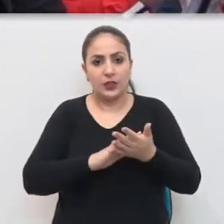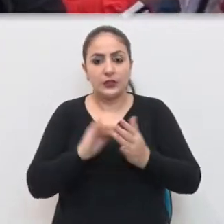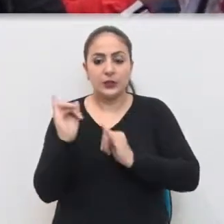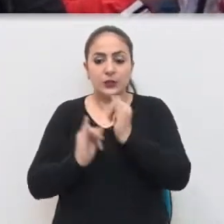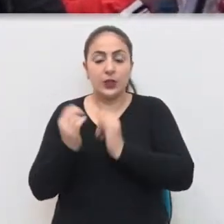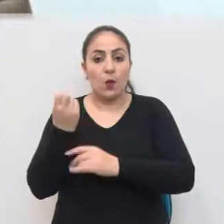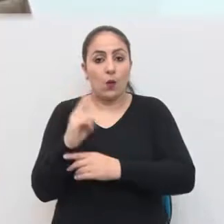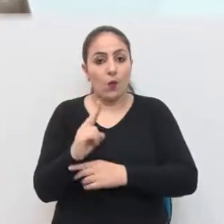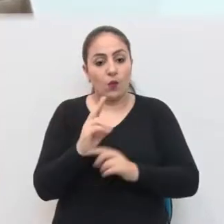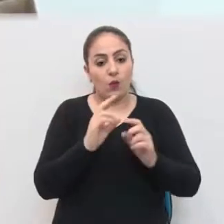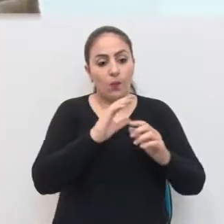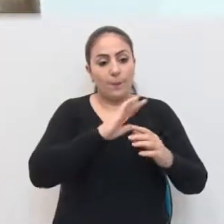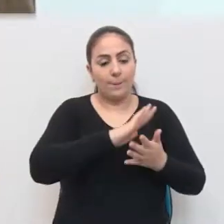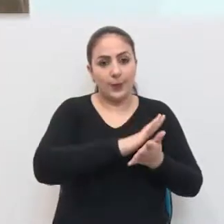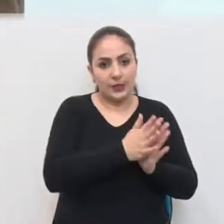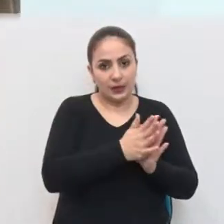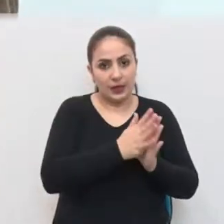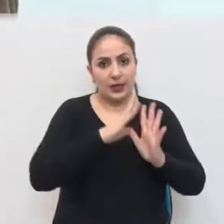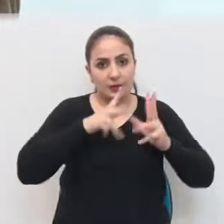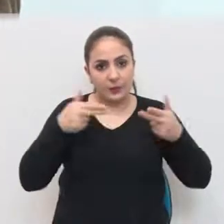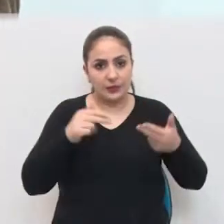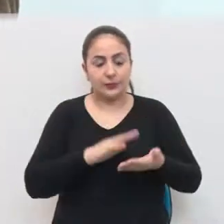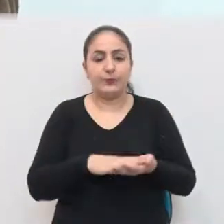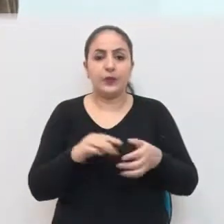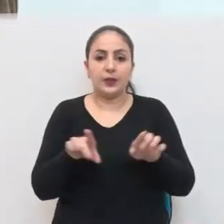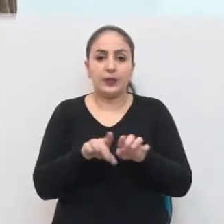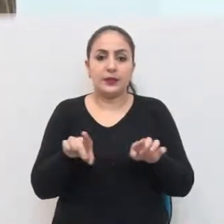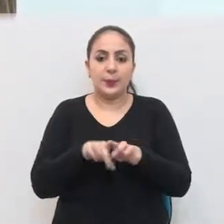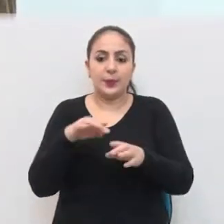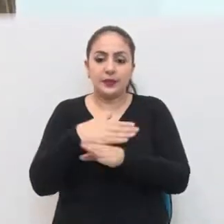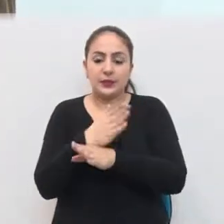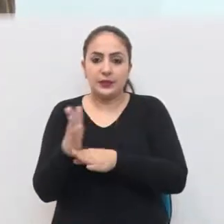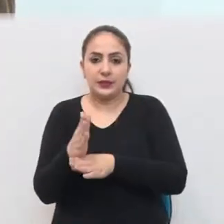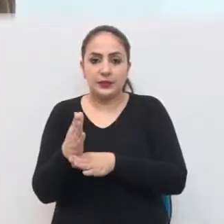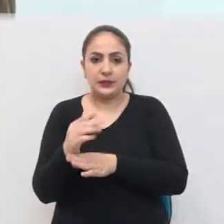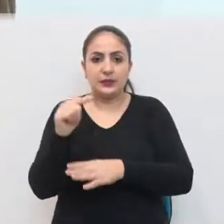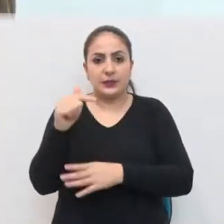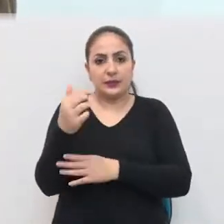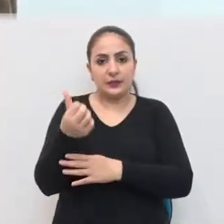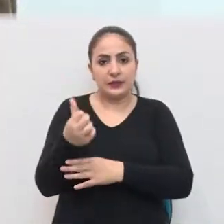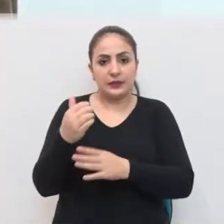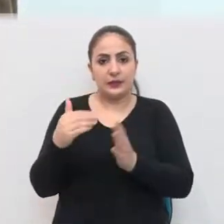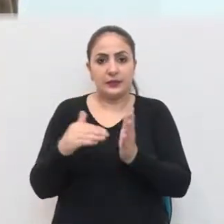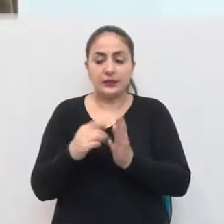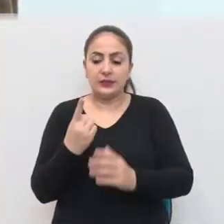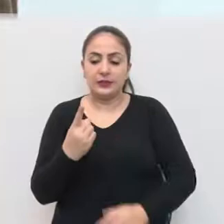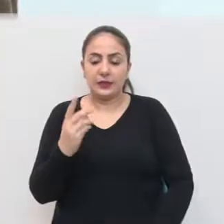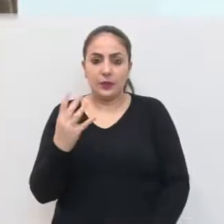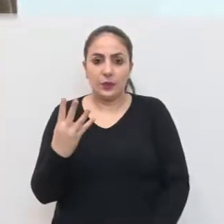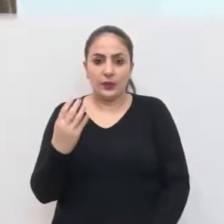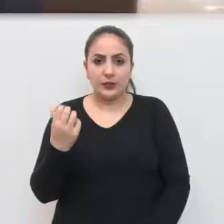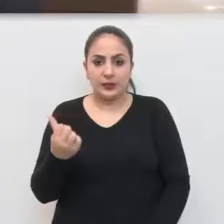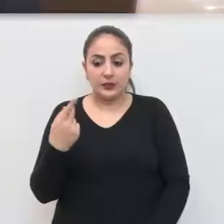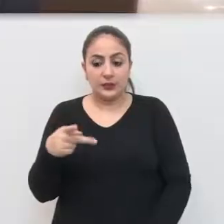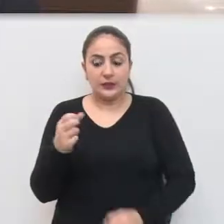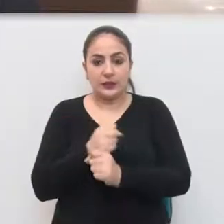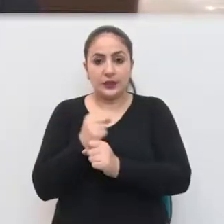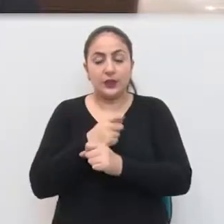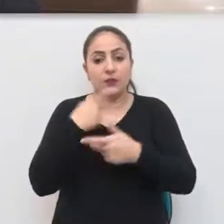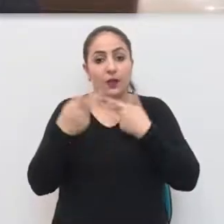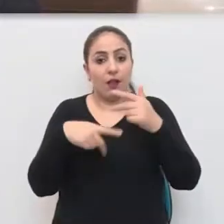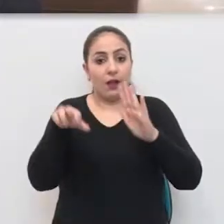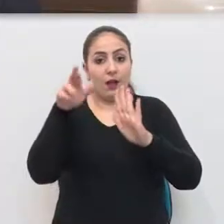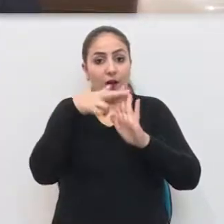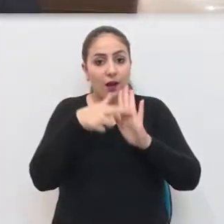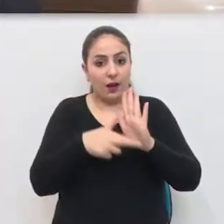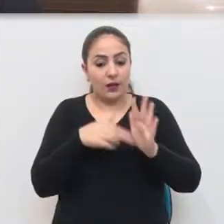de animais. A moção também se estende às portarias 66 e 146 deste ano, que